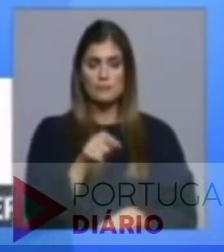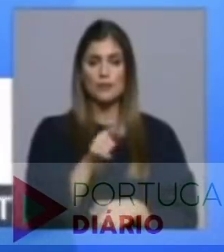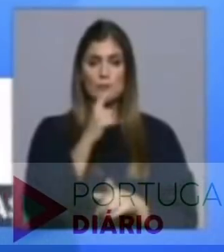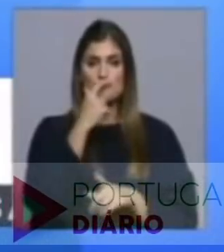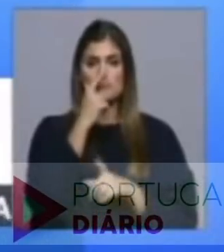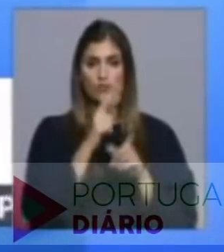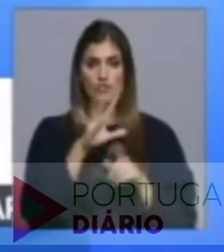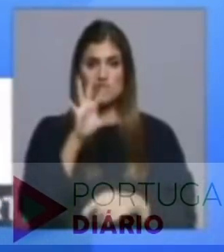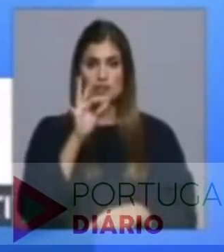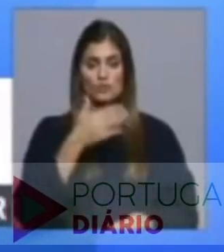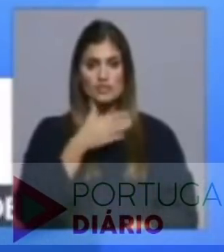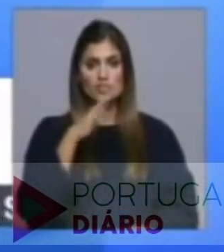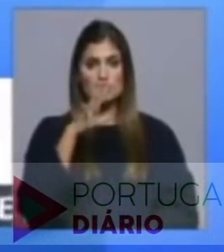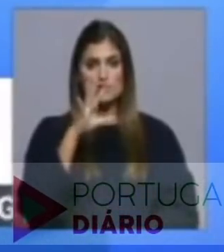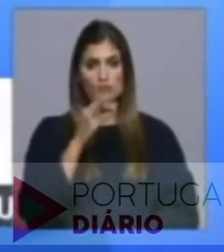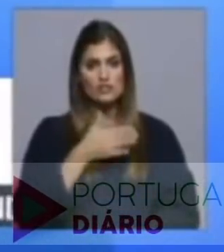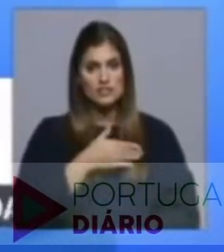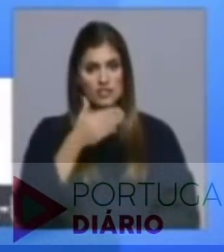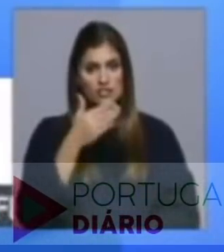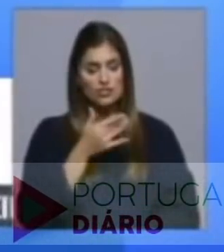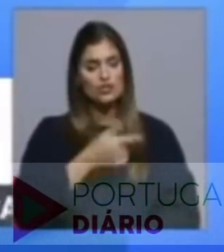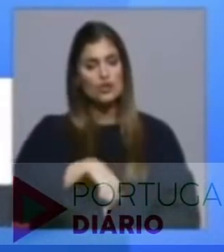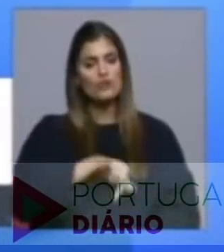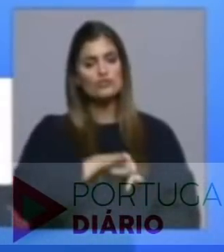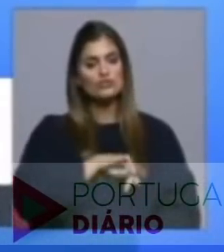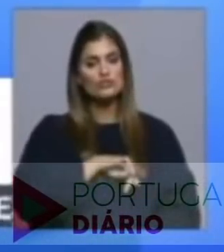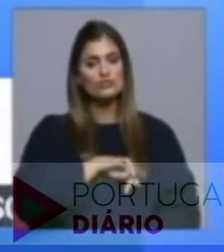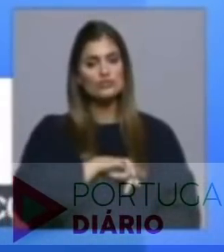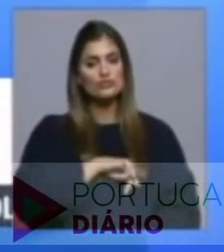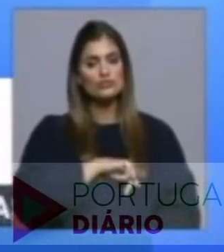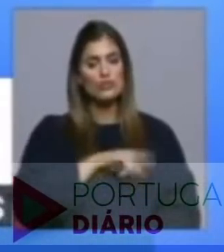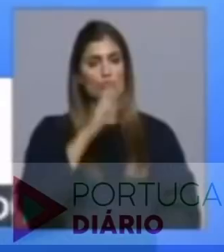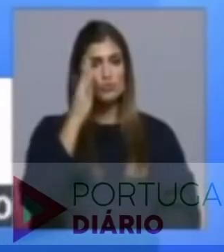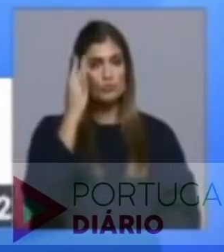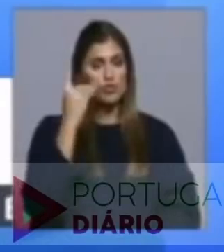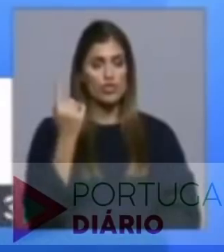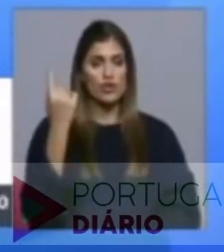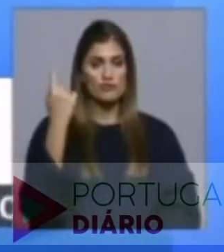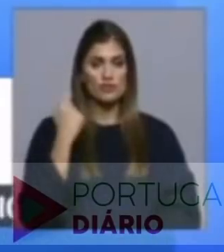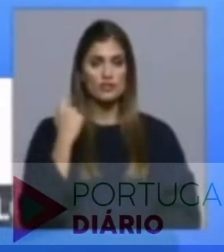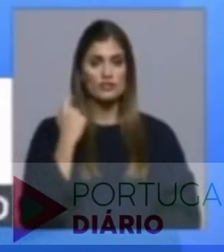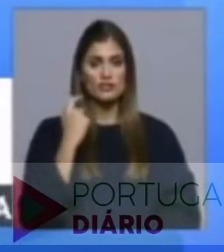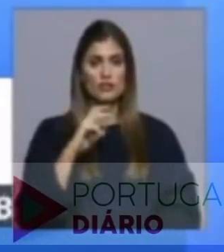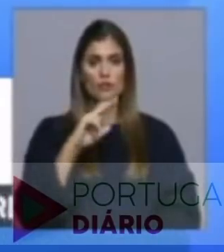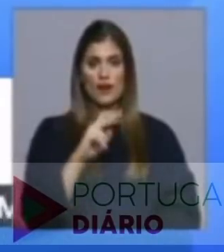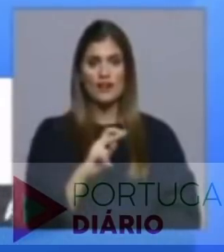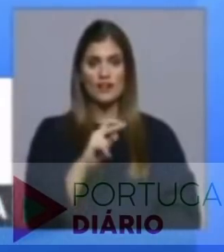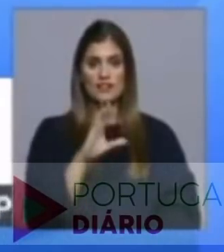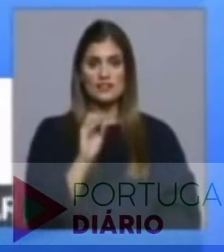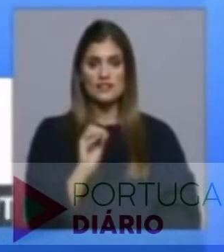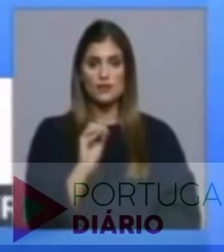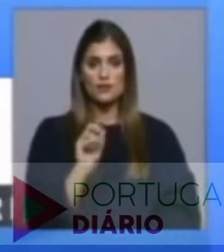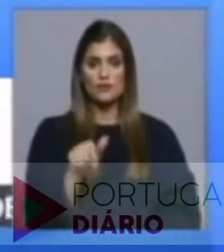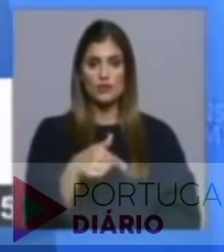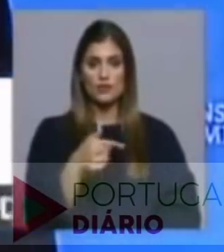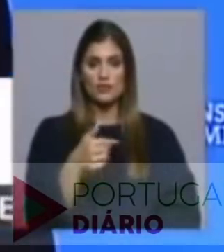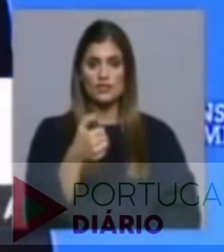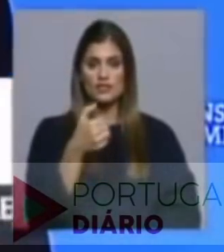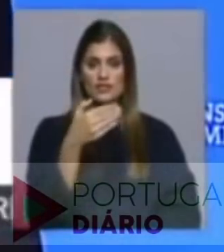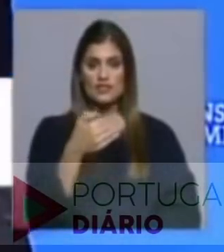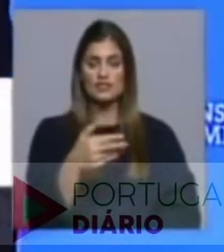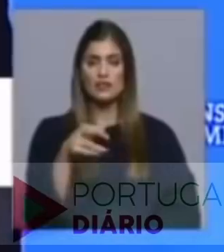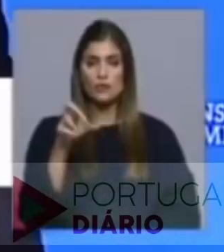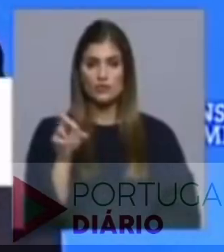a 14 dias e temos, com o índice de ontem, um R de